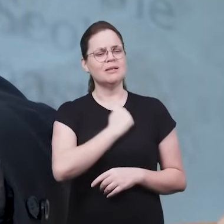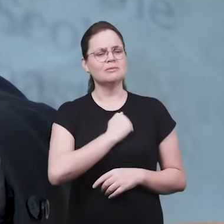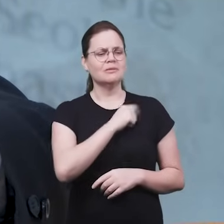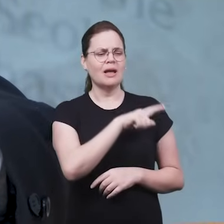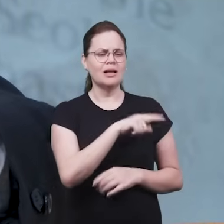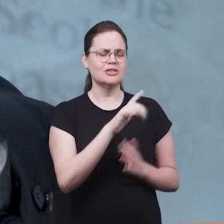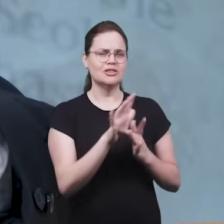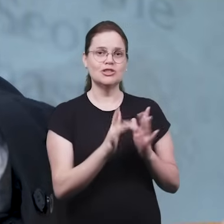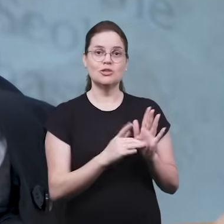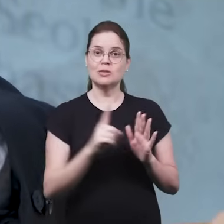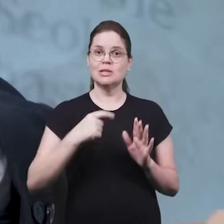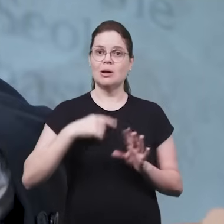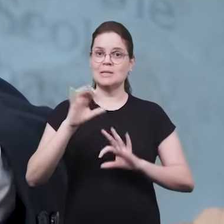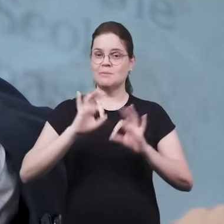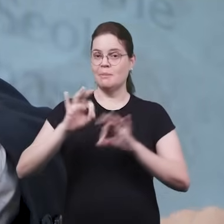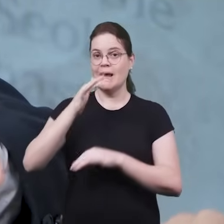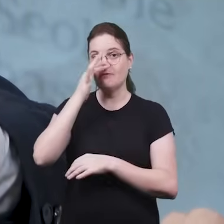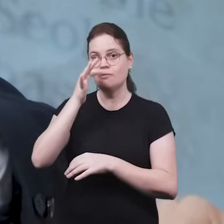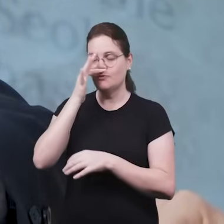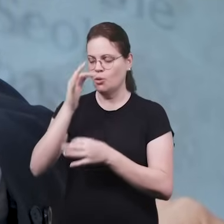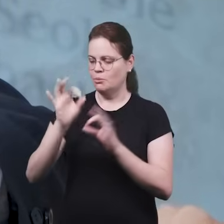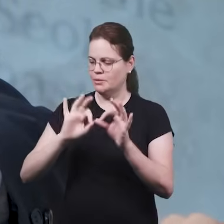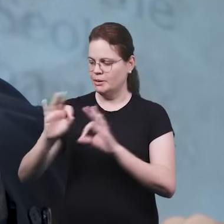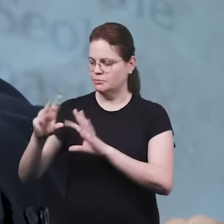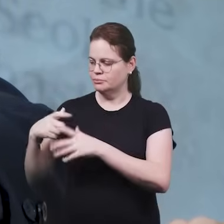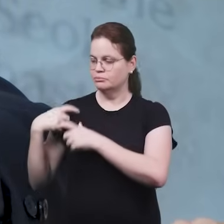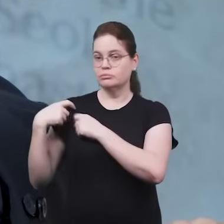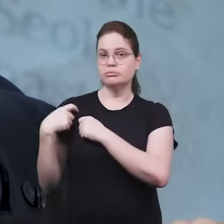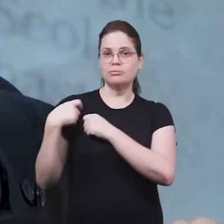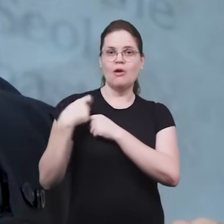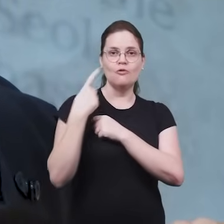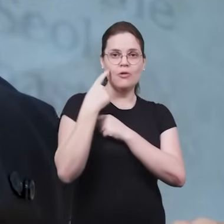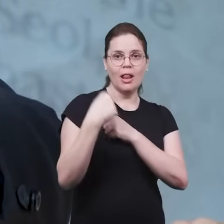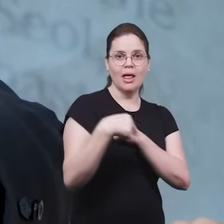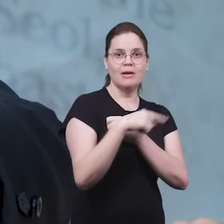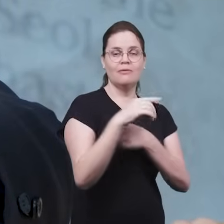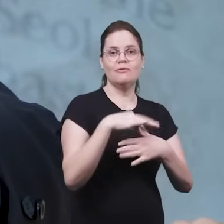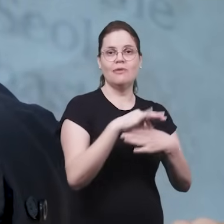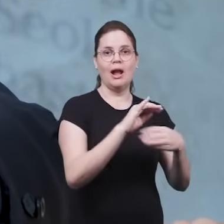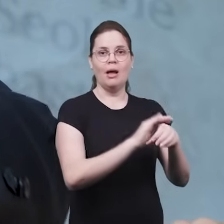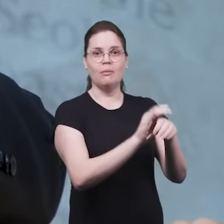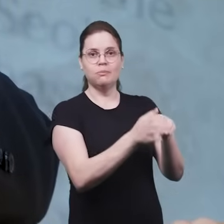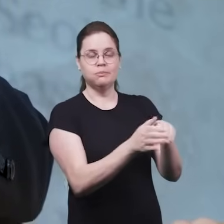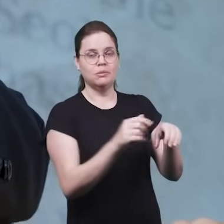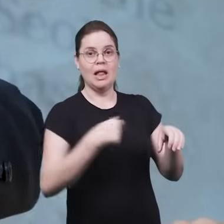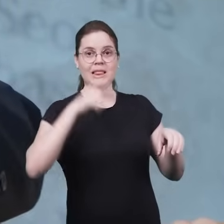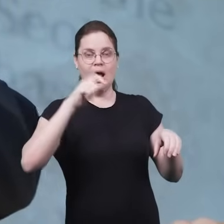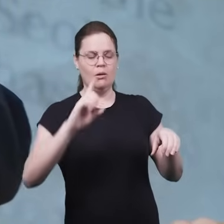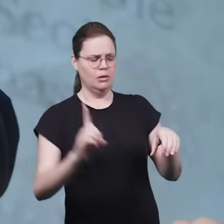mestre, o querer lembrar de tudo que ele tinha feito por elas, as fez levar especiarias com as